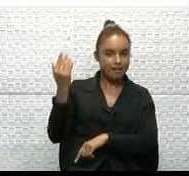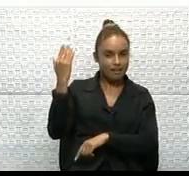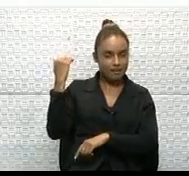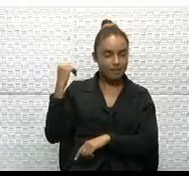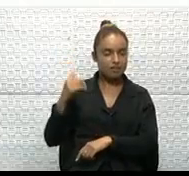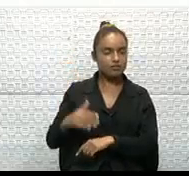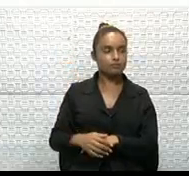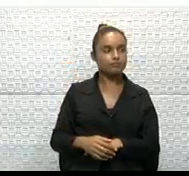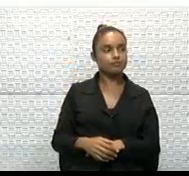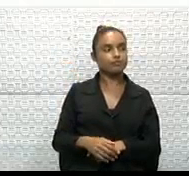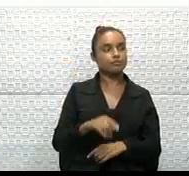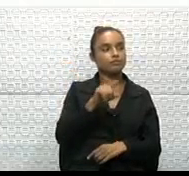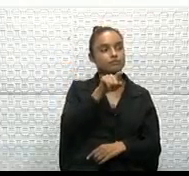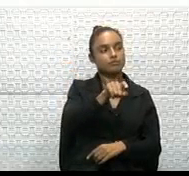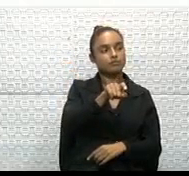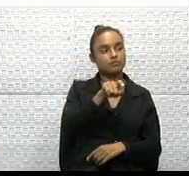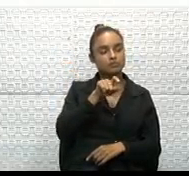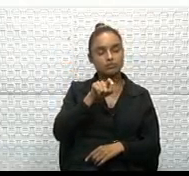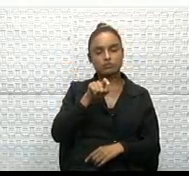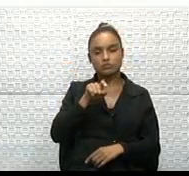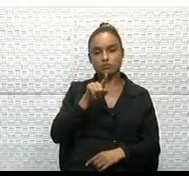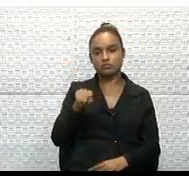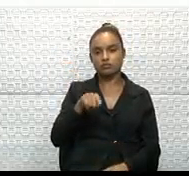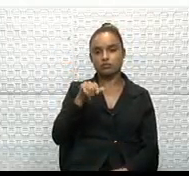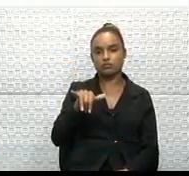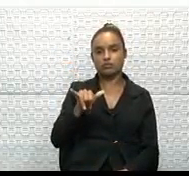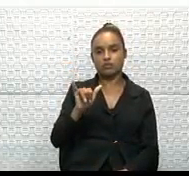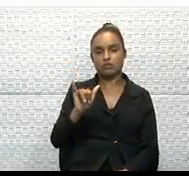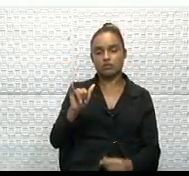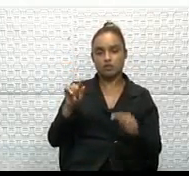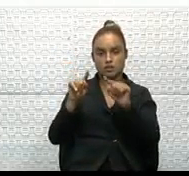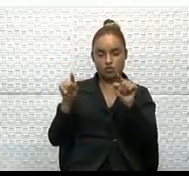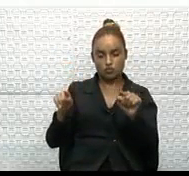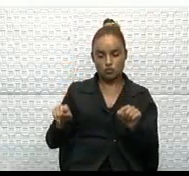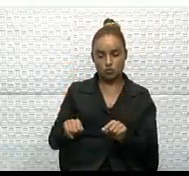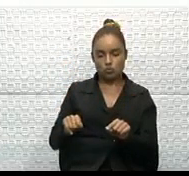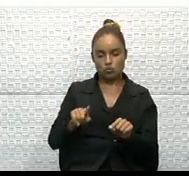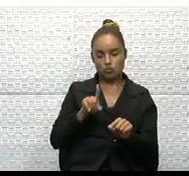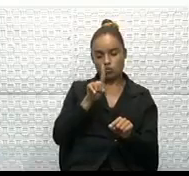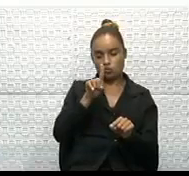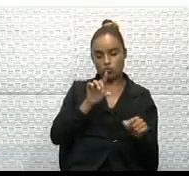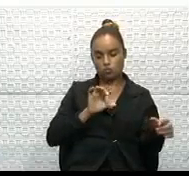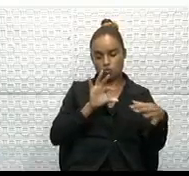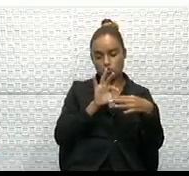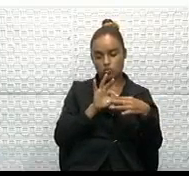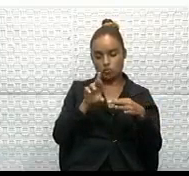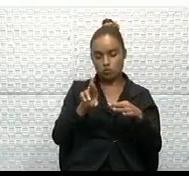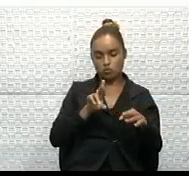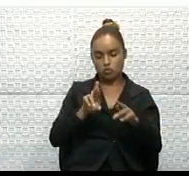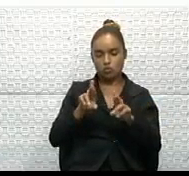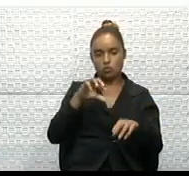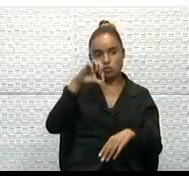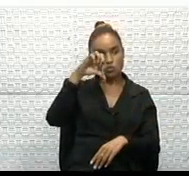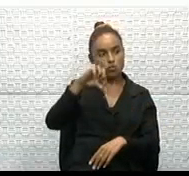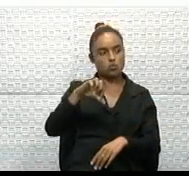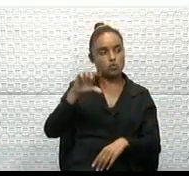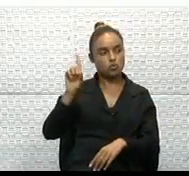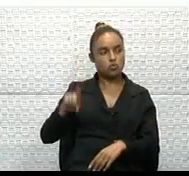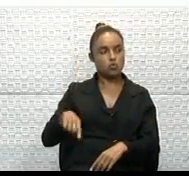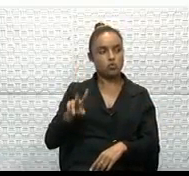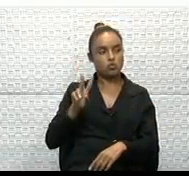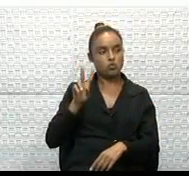fórmula xy, ou seja, 1 está relacionado com o 9, o 2